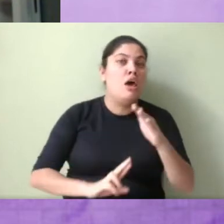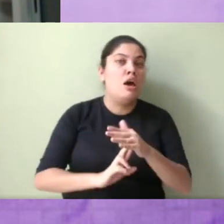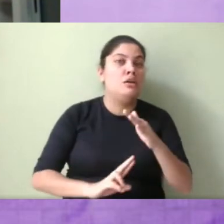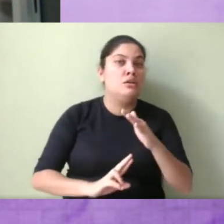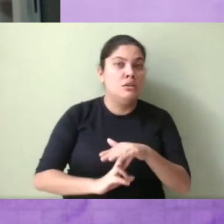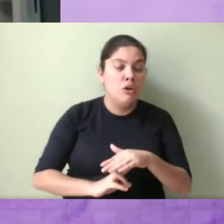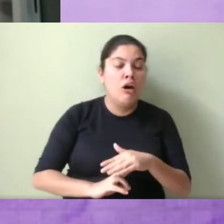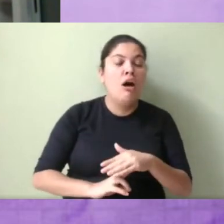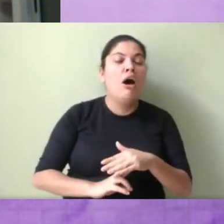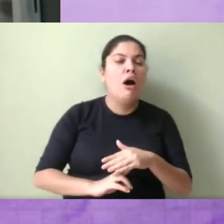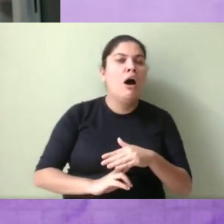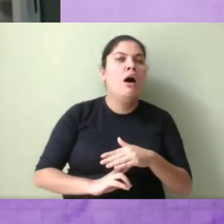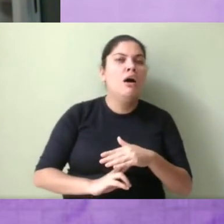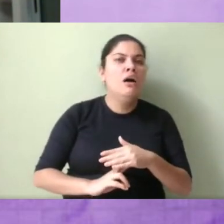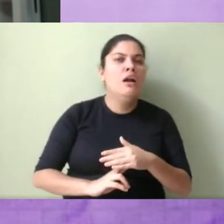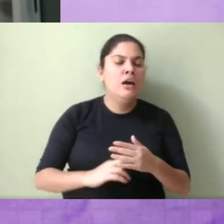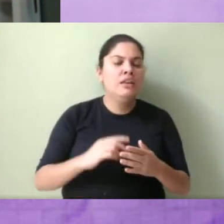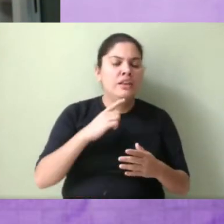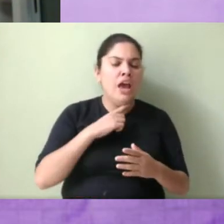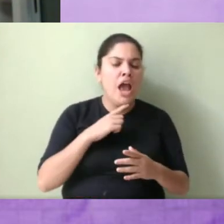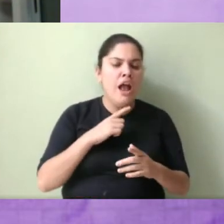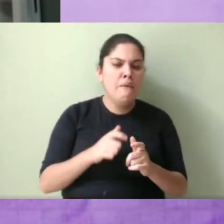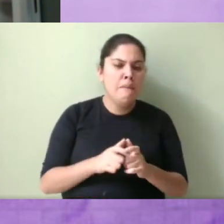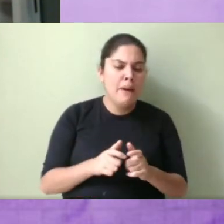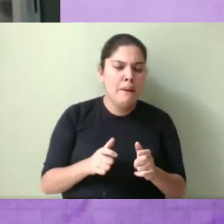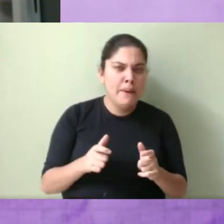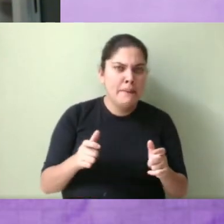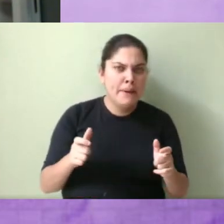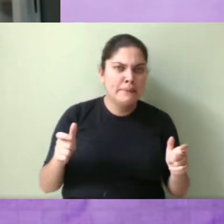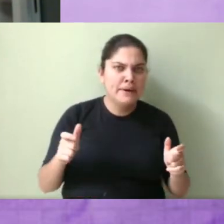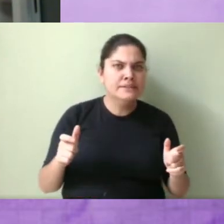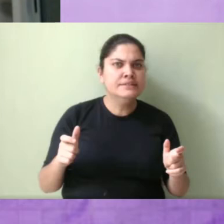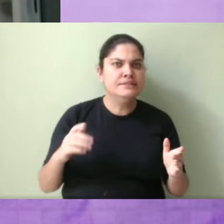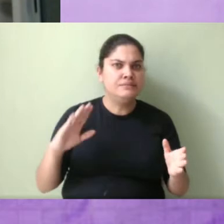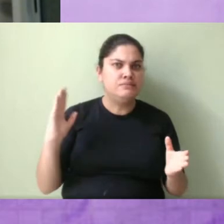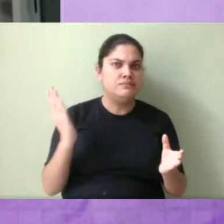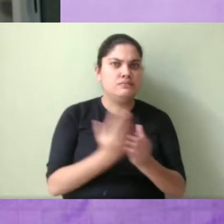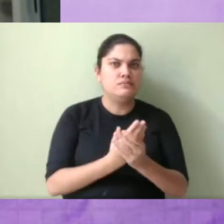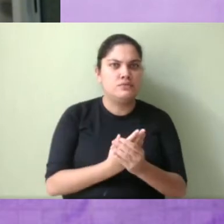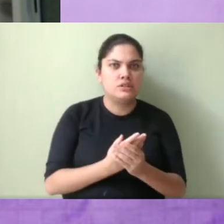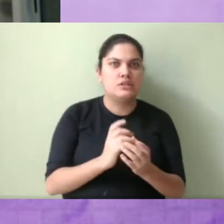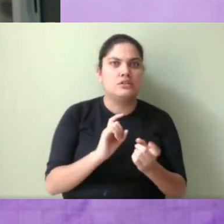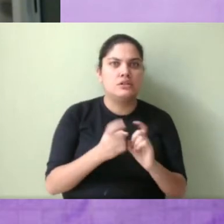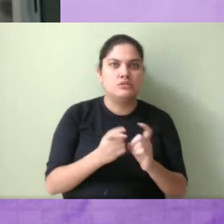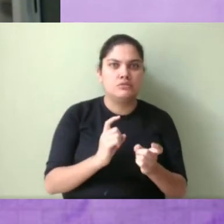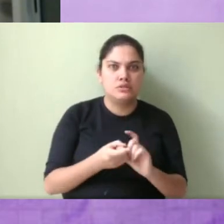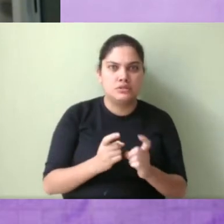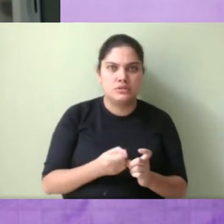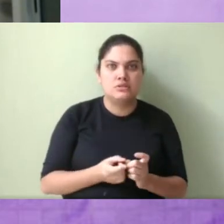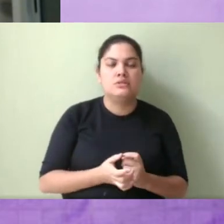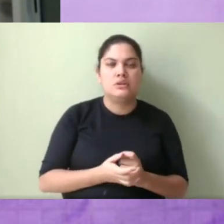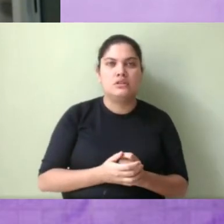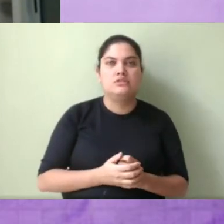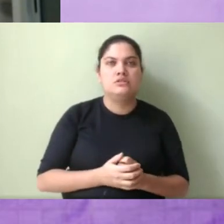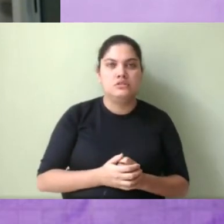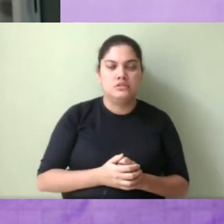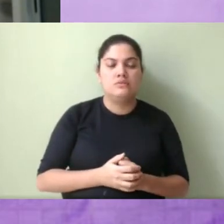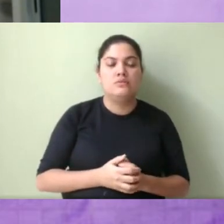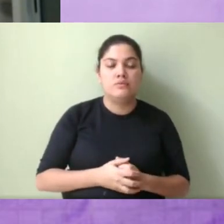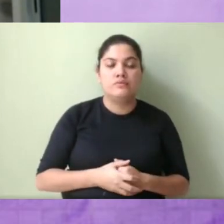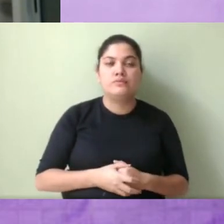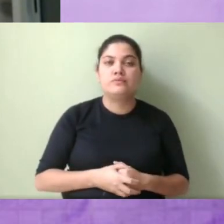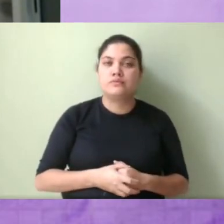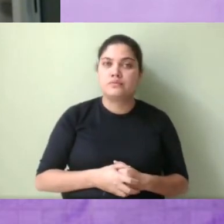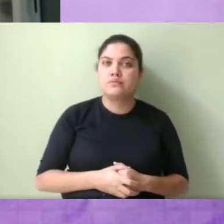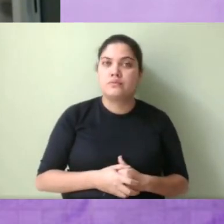orientação, né, o pedido de orientação, é porque eu vejo, né, aqui na postura de reitora, que também as nossas professoras,